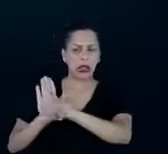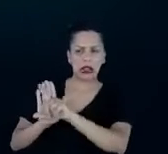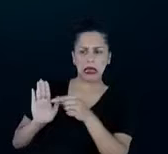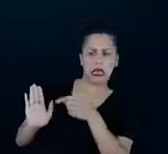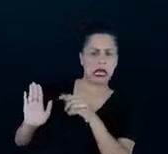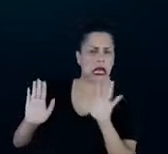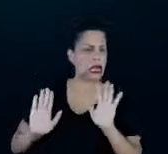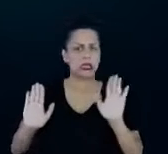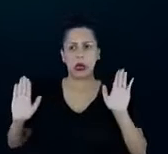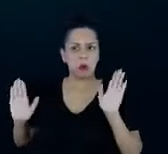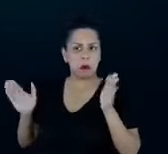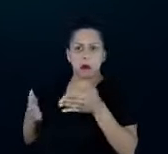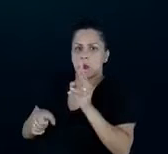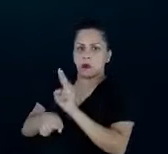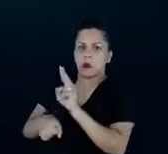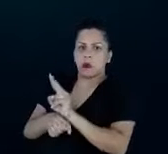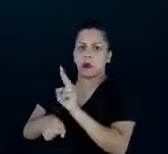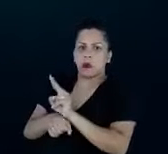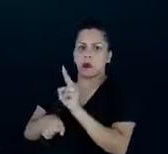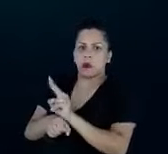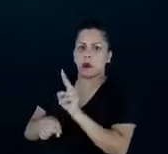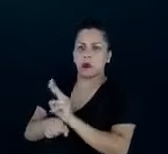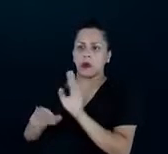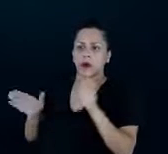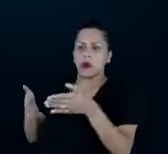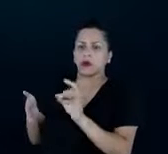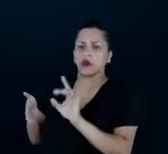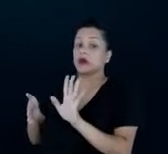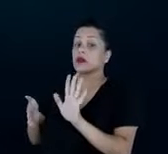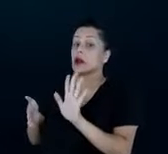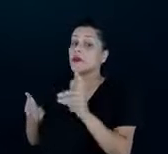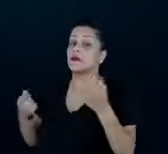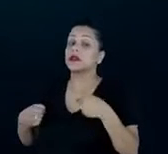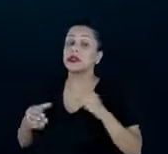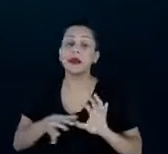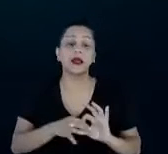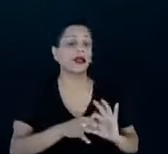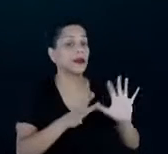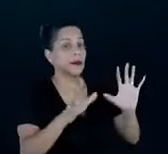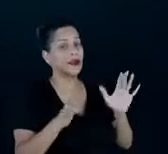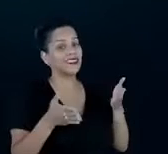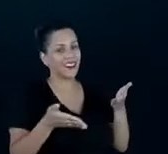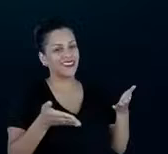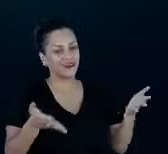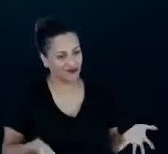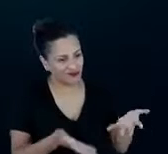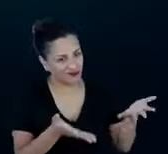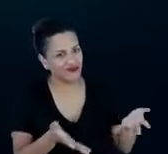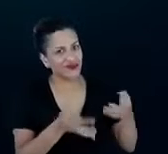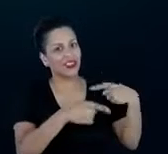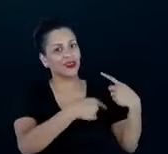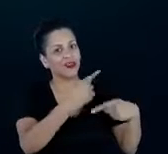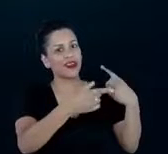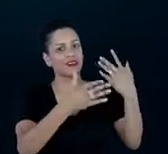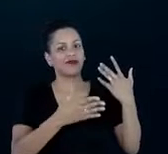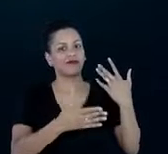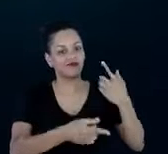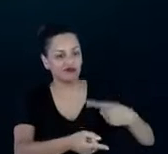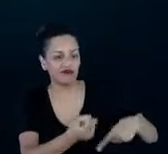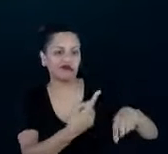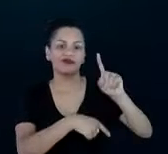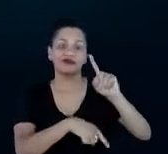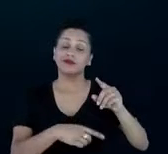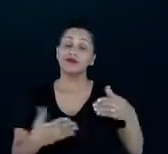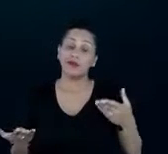do lado protetivo mas eu acho que ela tem que ser discutida também do lado de promotora da Inovação porque ainda mais para o